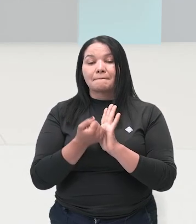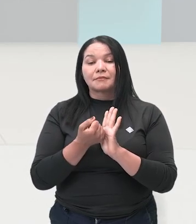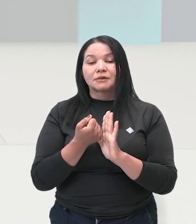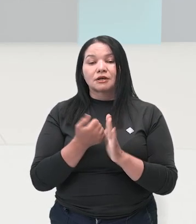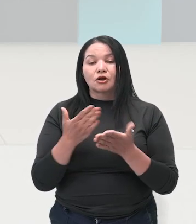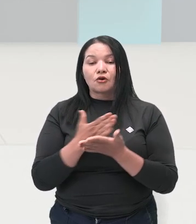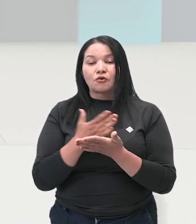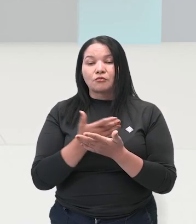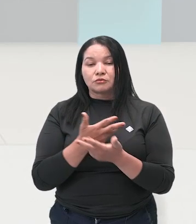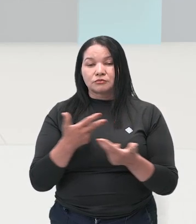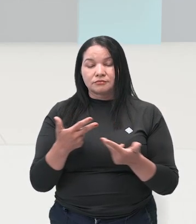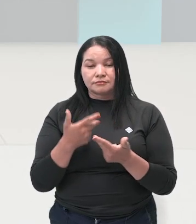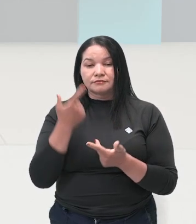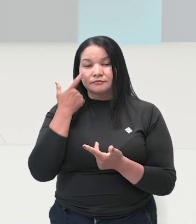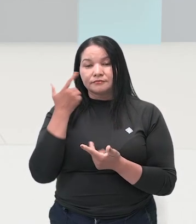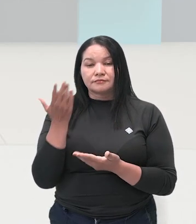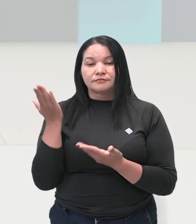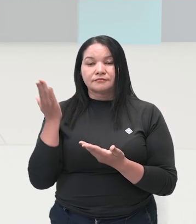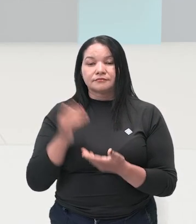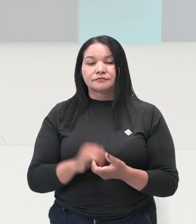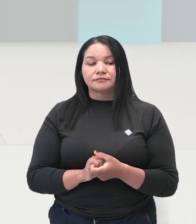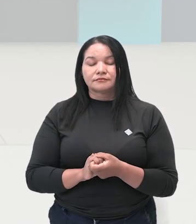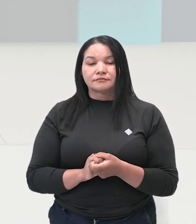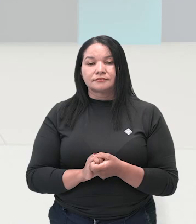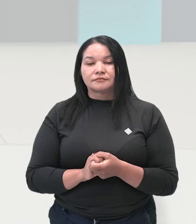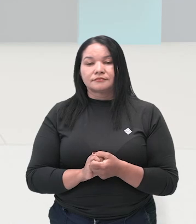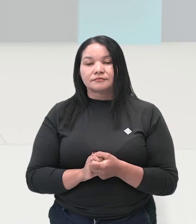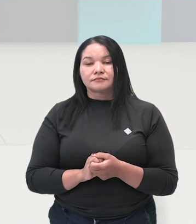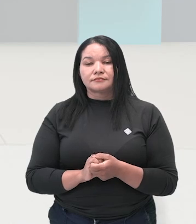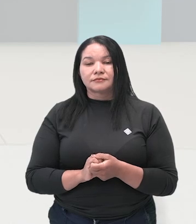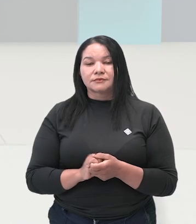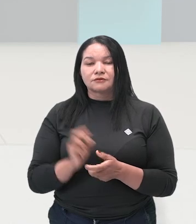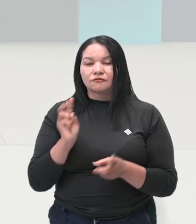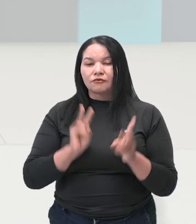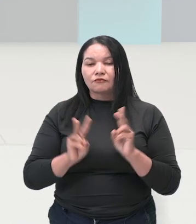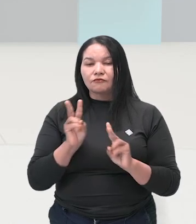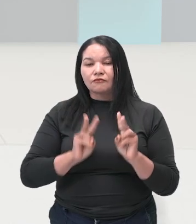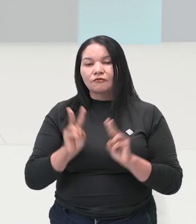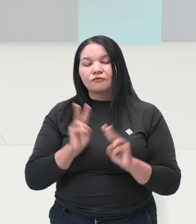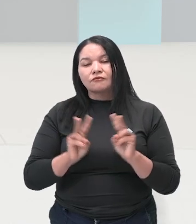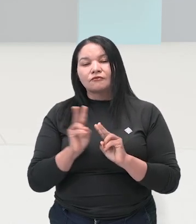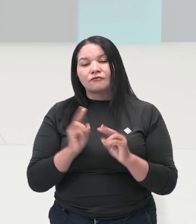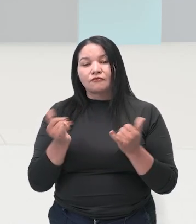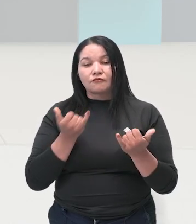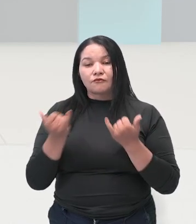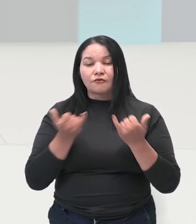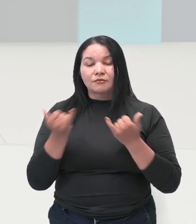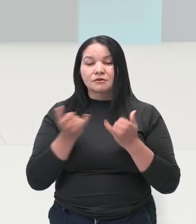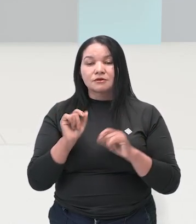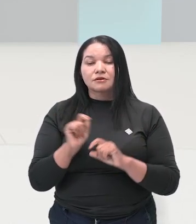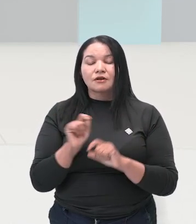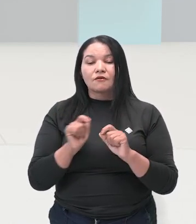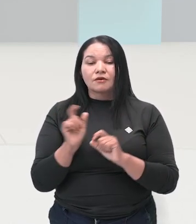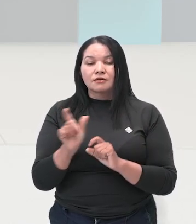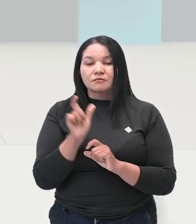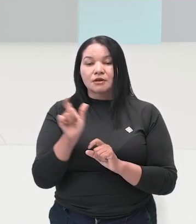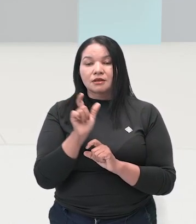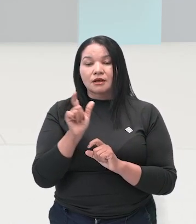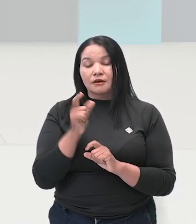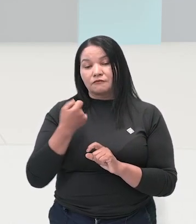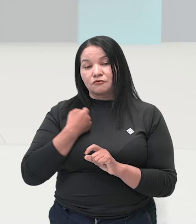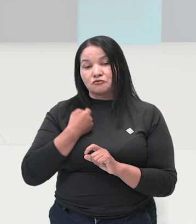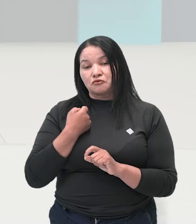vocês. Olha só, nós temos aí, você vai olhar, deforestation, nós temos aqui alguns números,